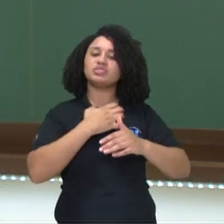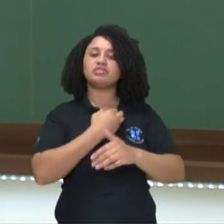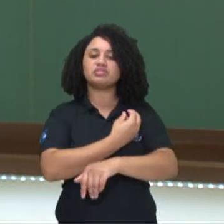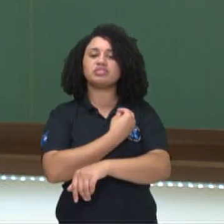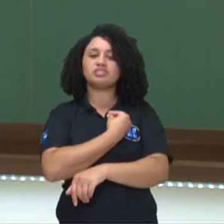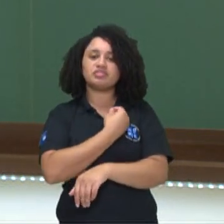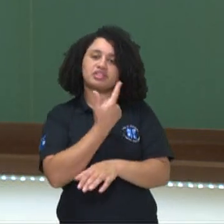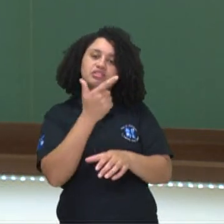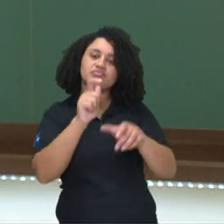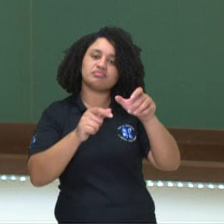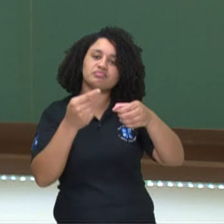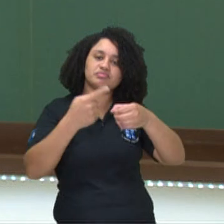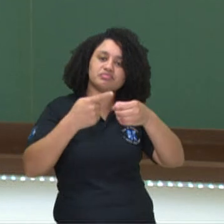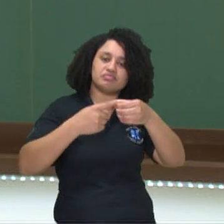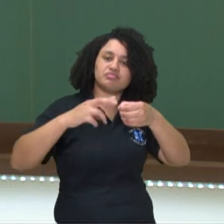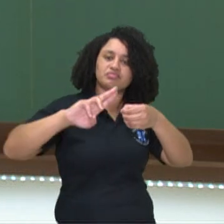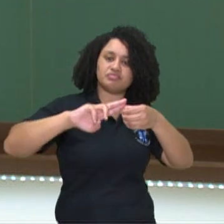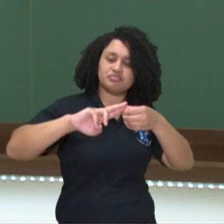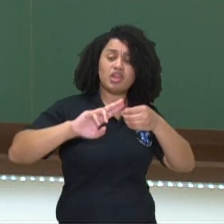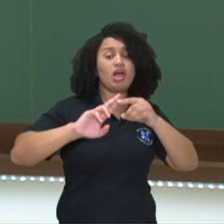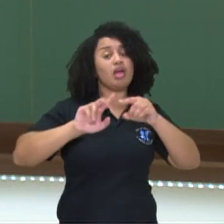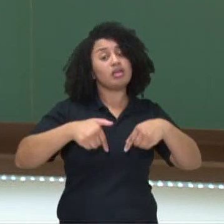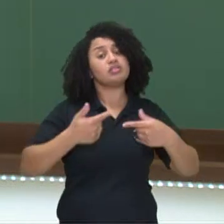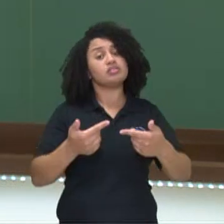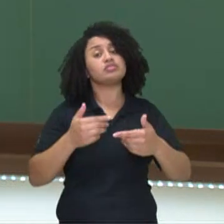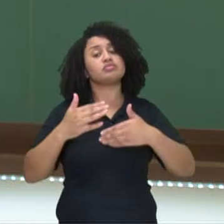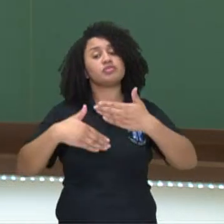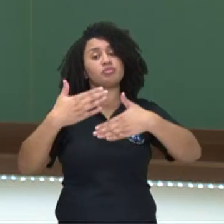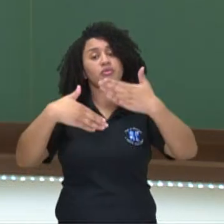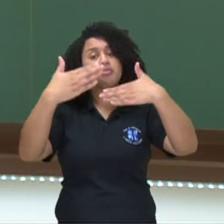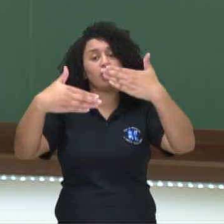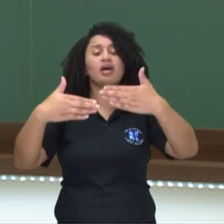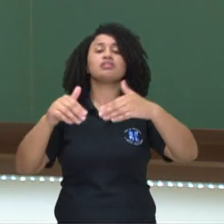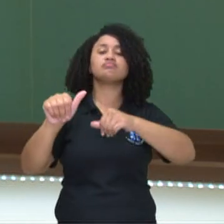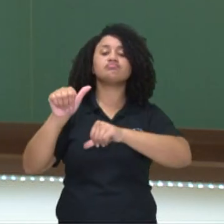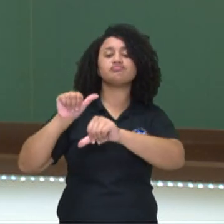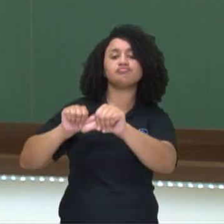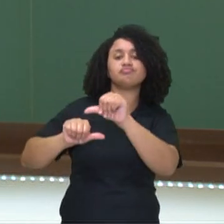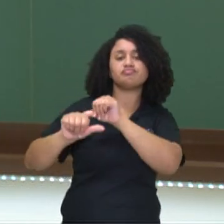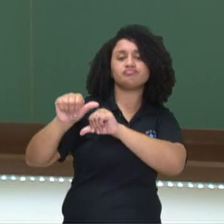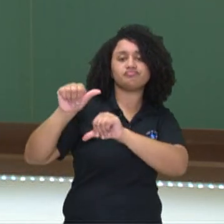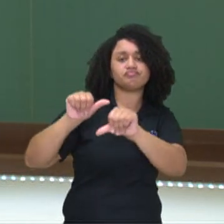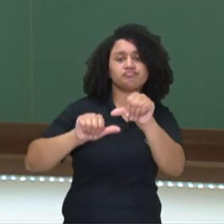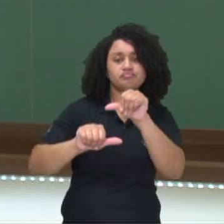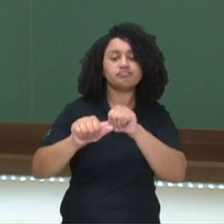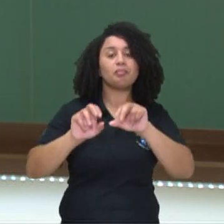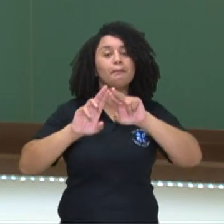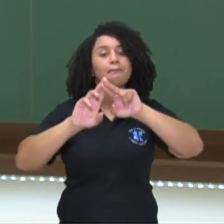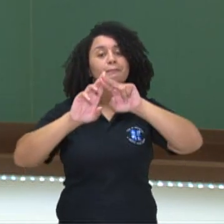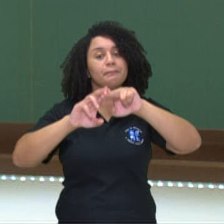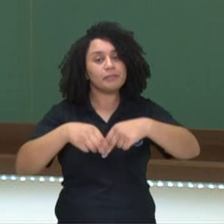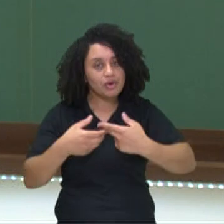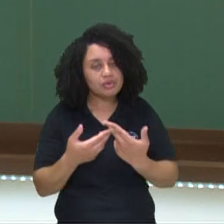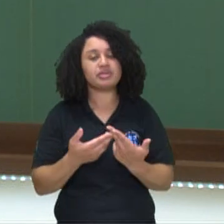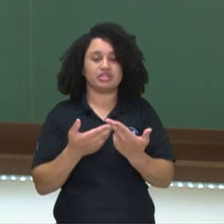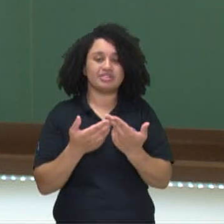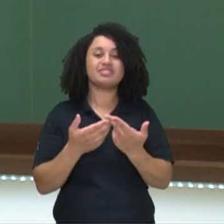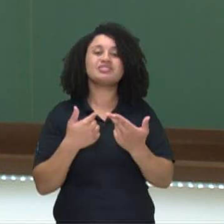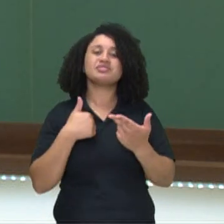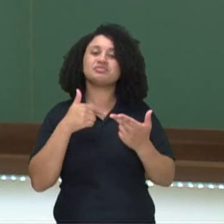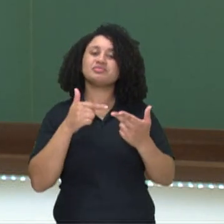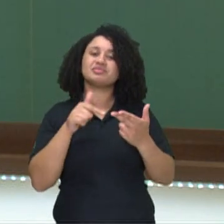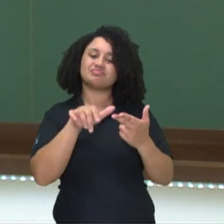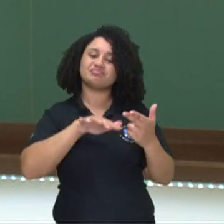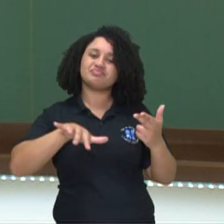necessária. E isto, logicamente, foi se acelerando e se transformando gradativamente. Por isso, dentro do